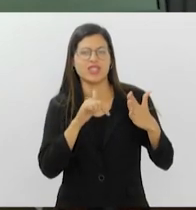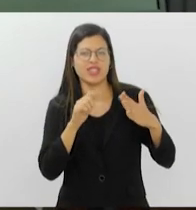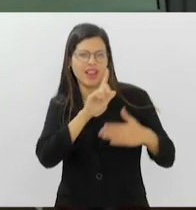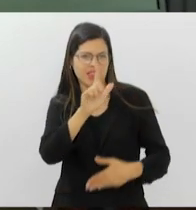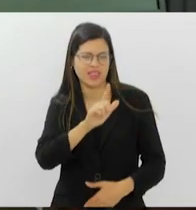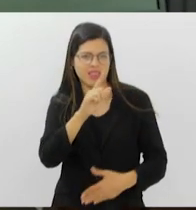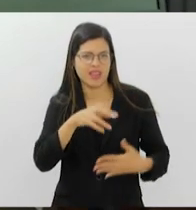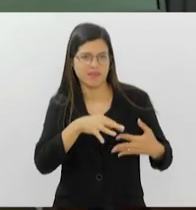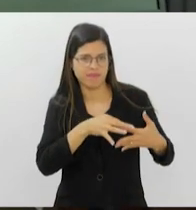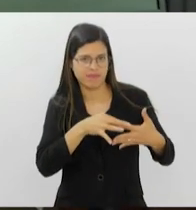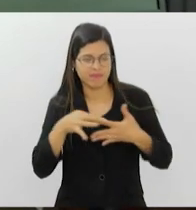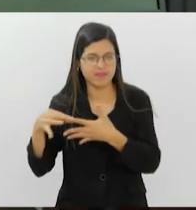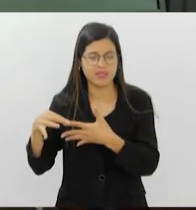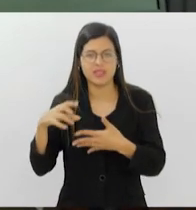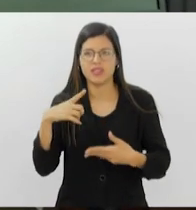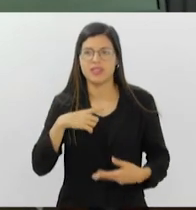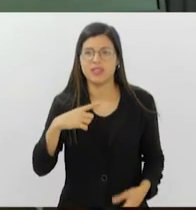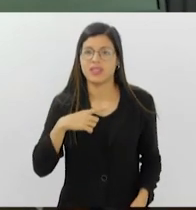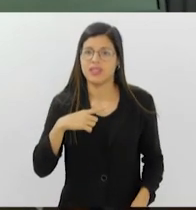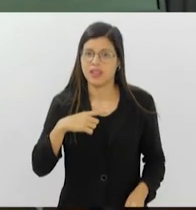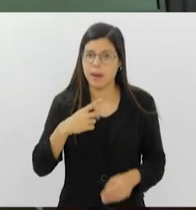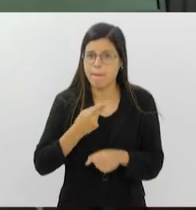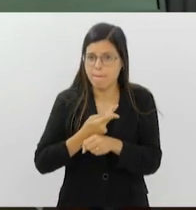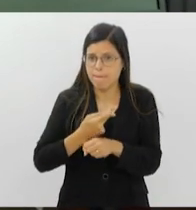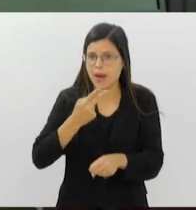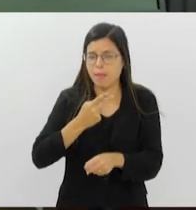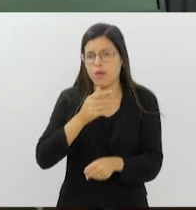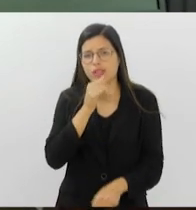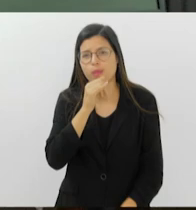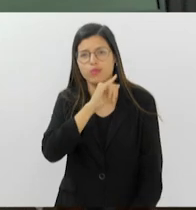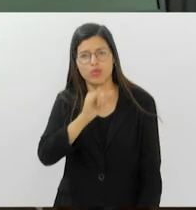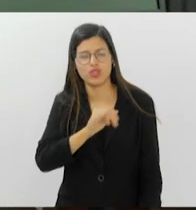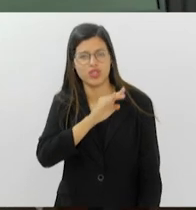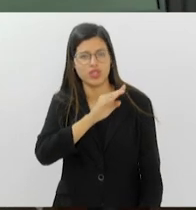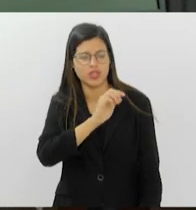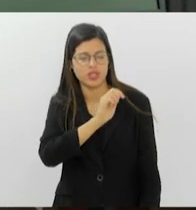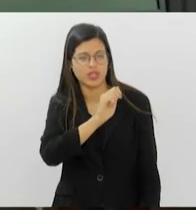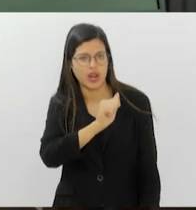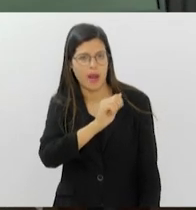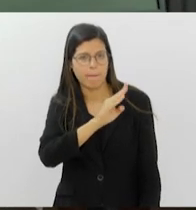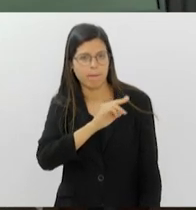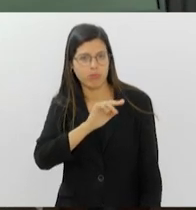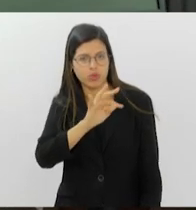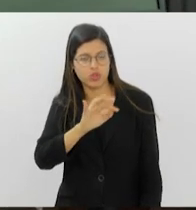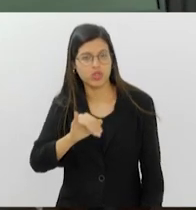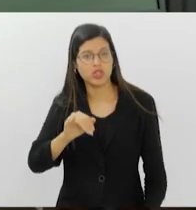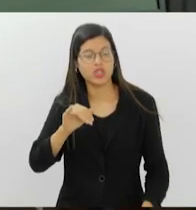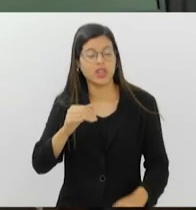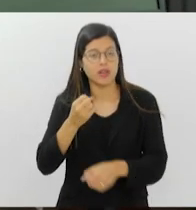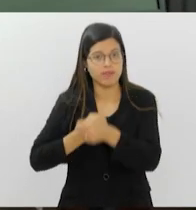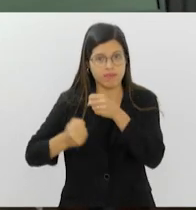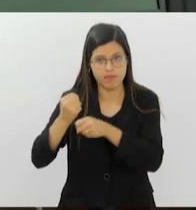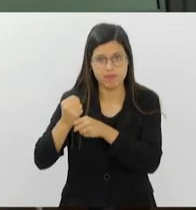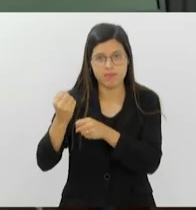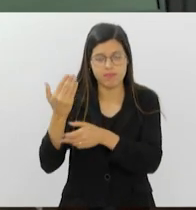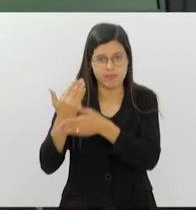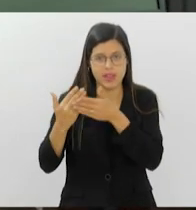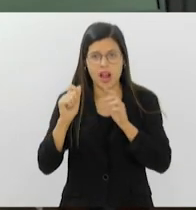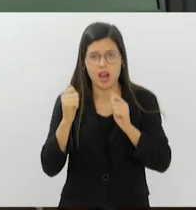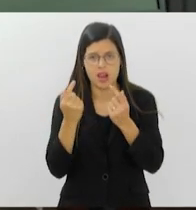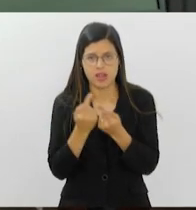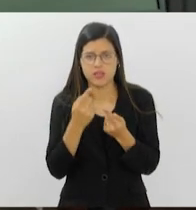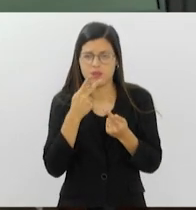importantes condecorações nacionais como o prêmio Jabuti no ano passado Aler declarou a Flup como patrimônio cultural e